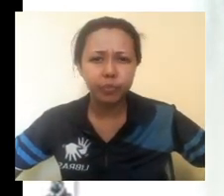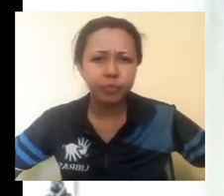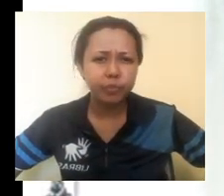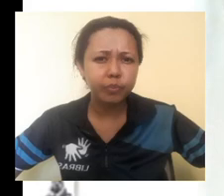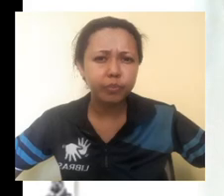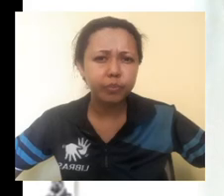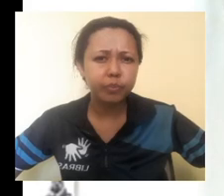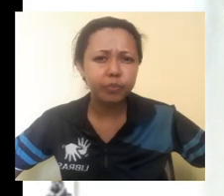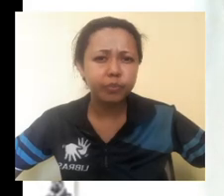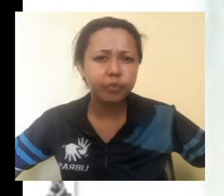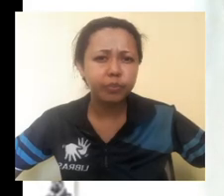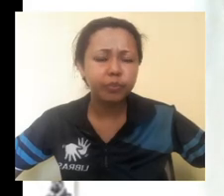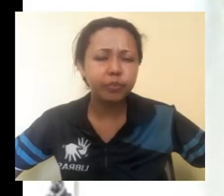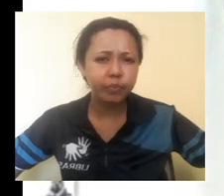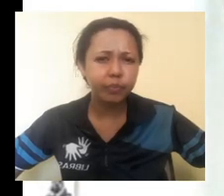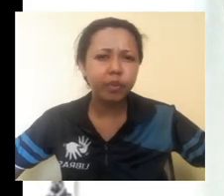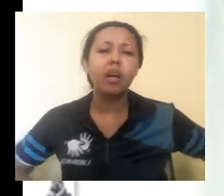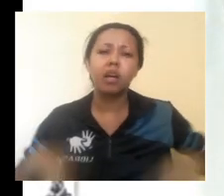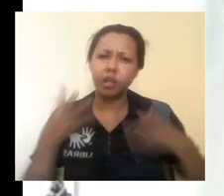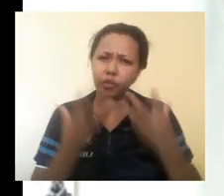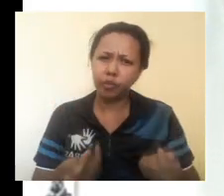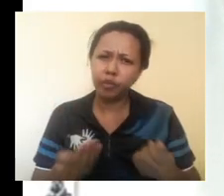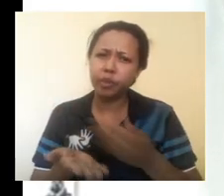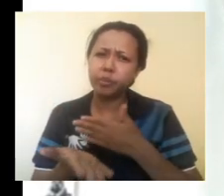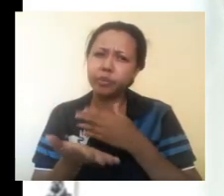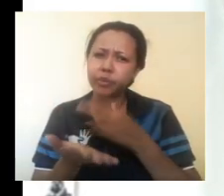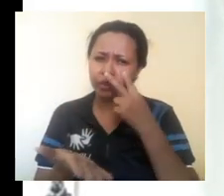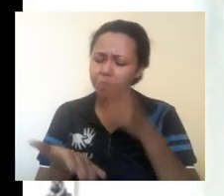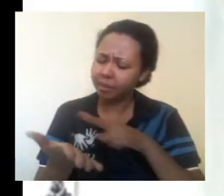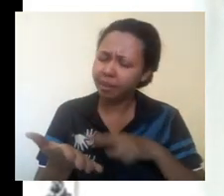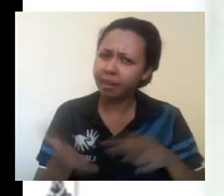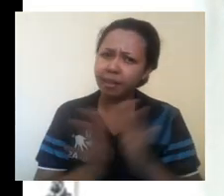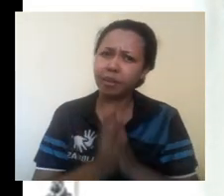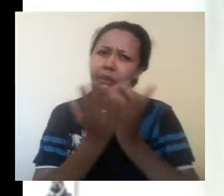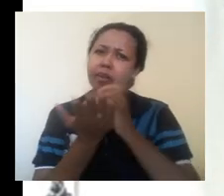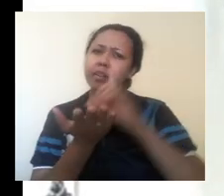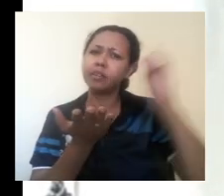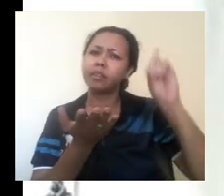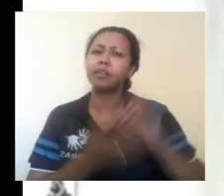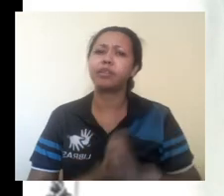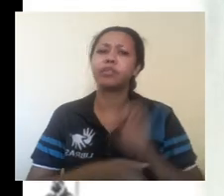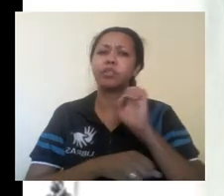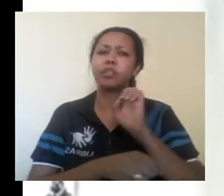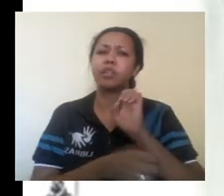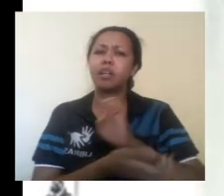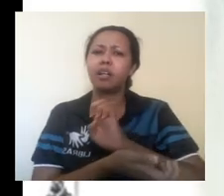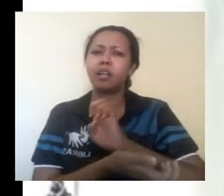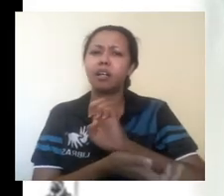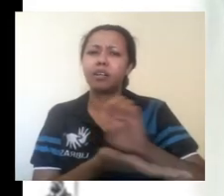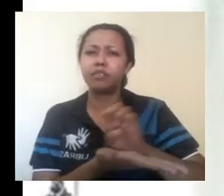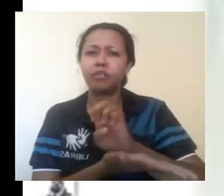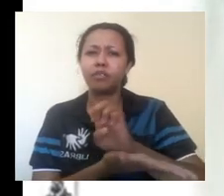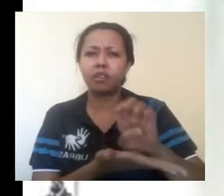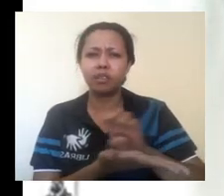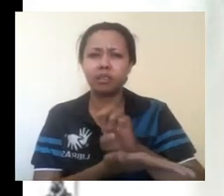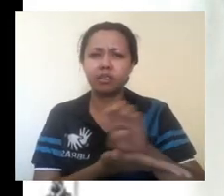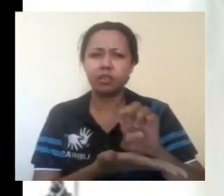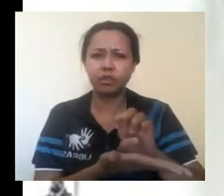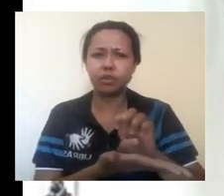confirmarmos isso, nós vamos ler outros dois textos. Efésios 4, 29. Eu vou ler aqui para vocês